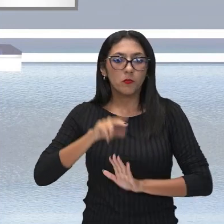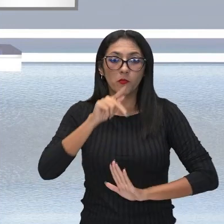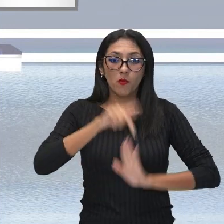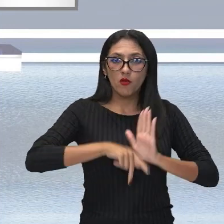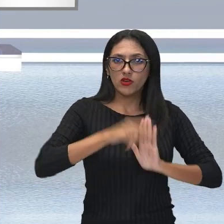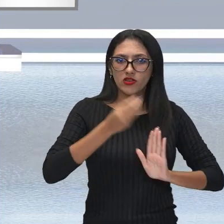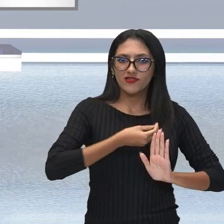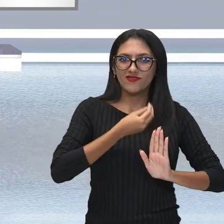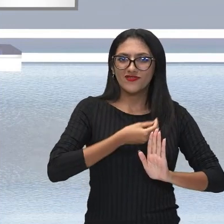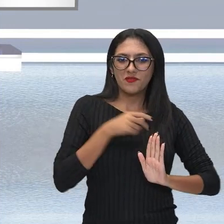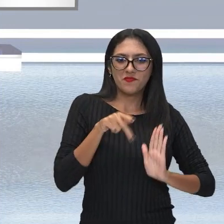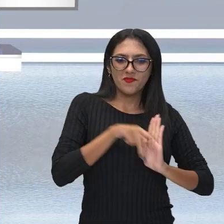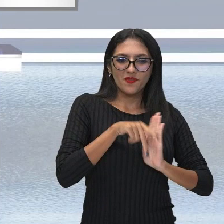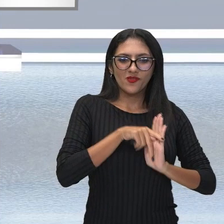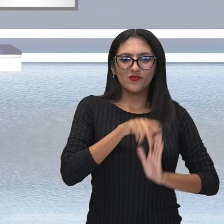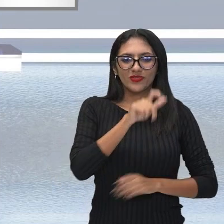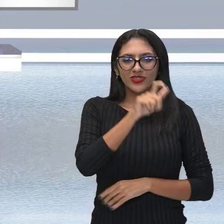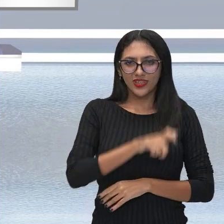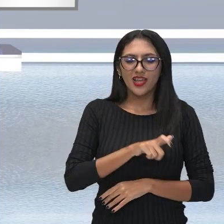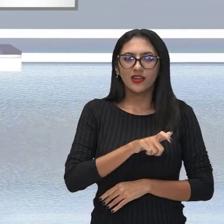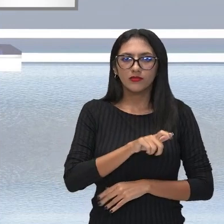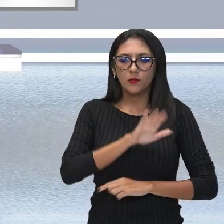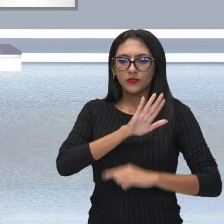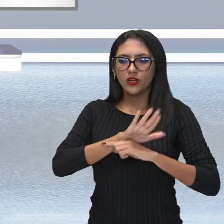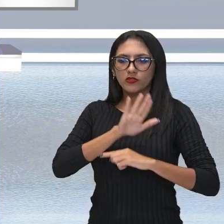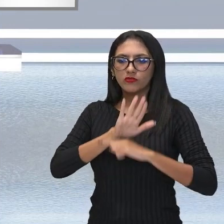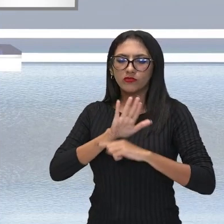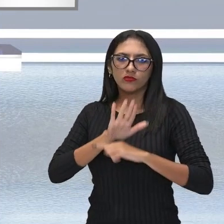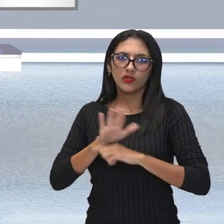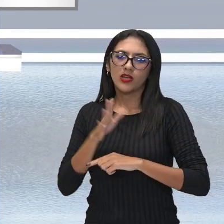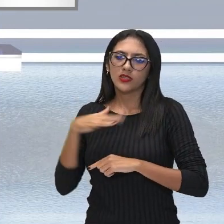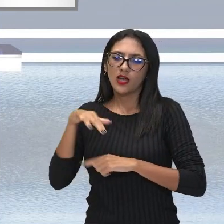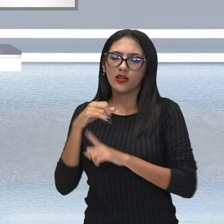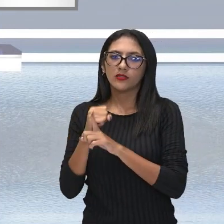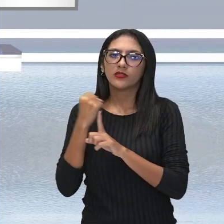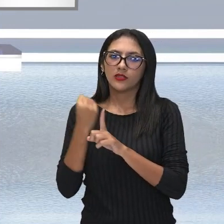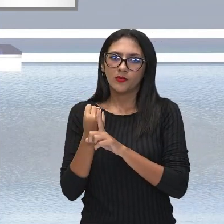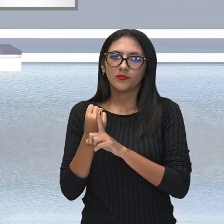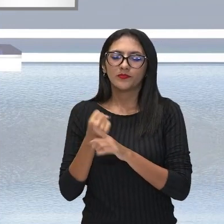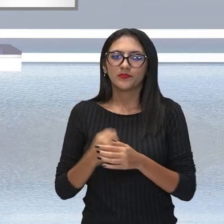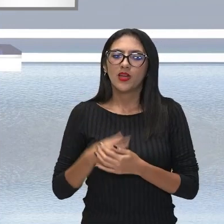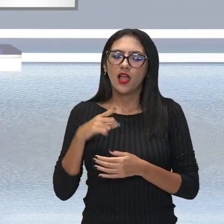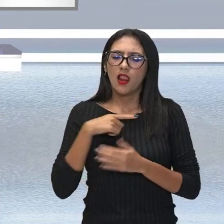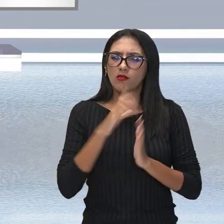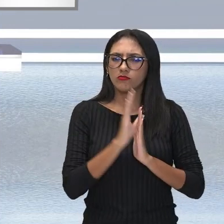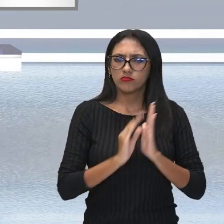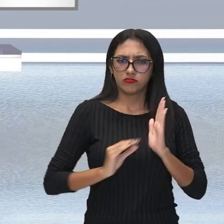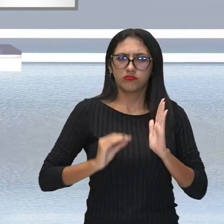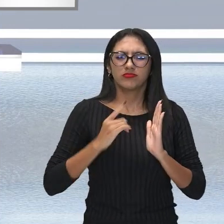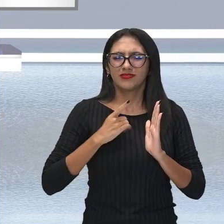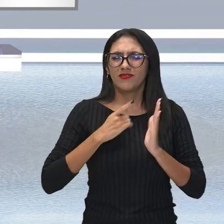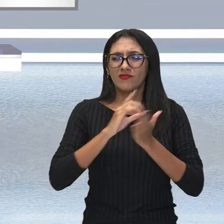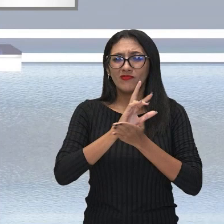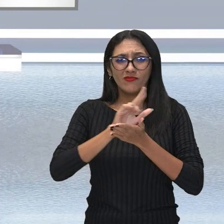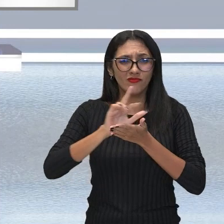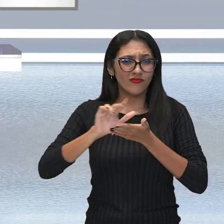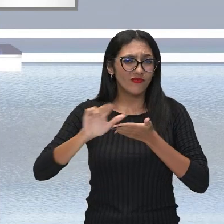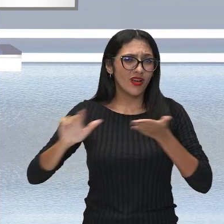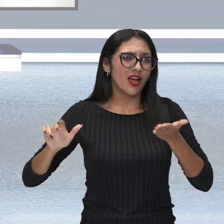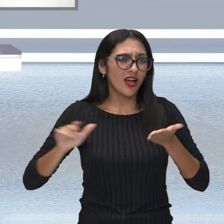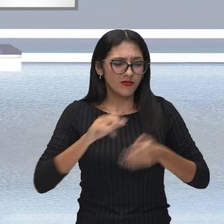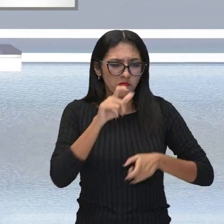vida também para defender uma causa social. Ela é um exemplo, a gente vai ver outros, e existem vários exemplos de pessoas